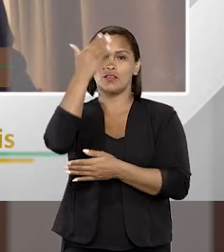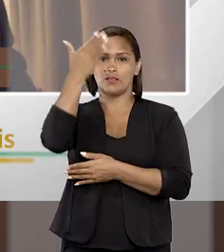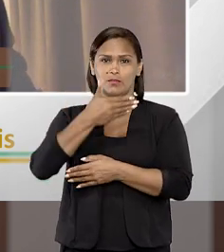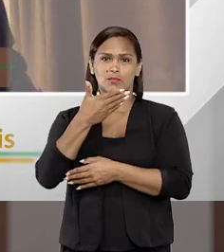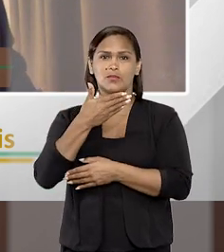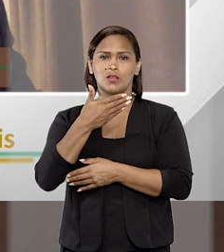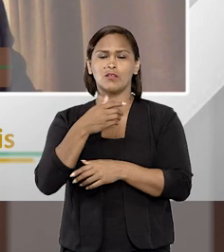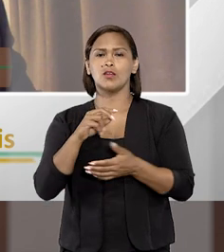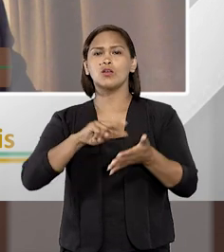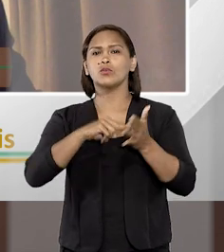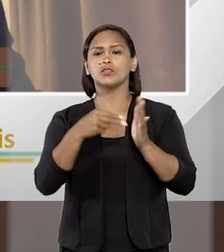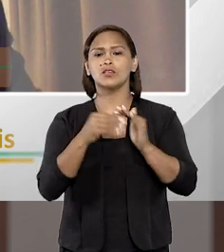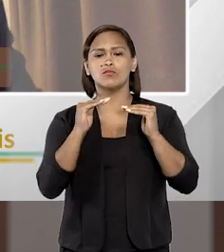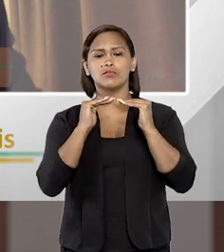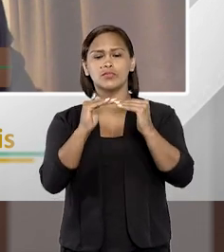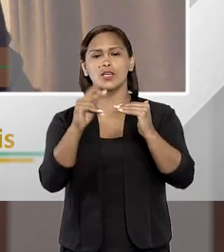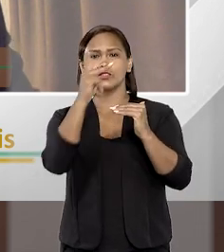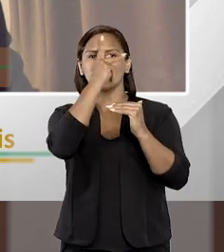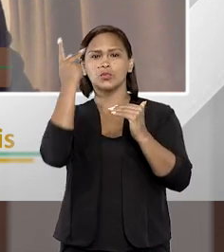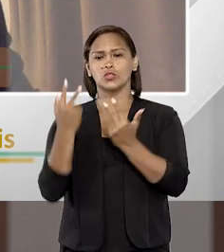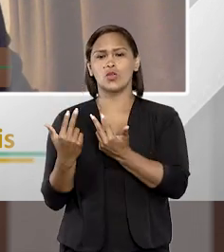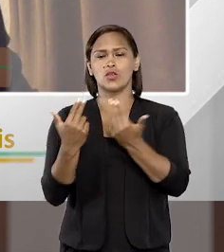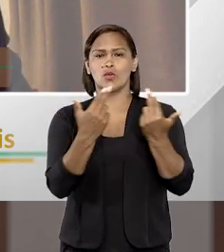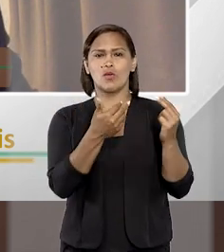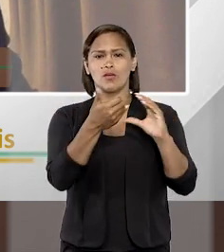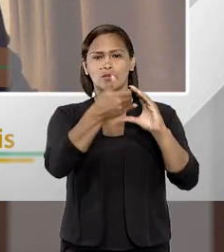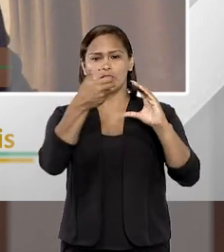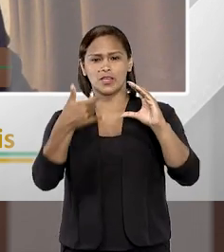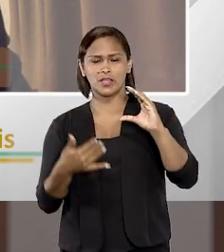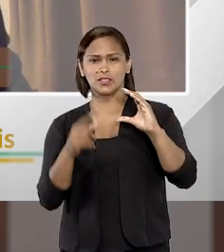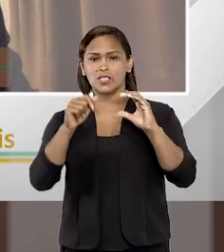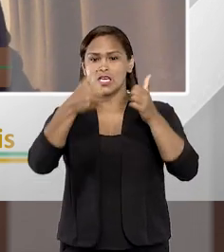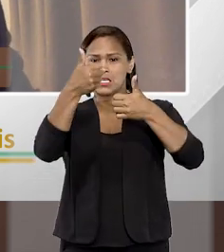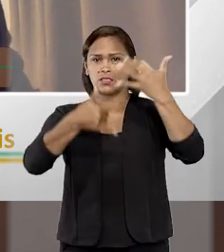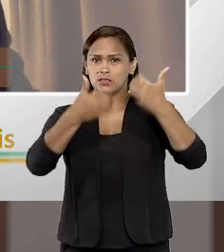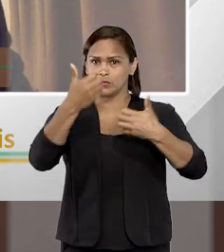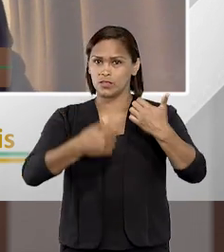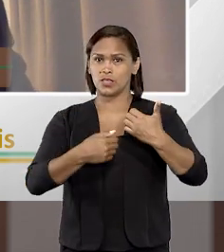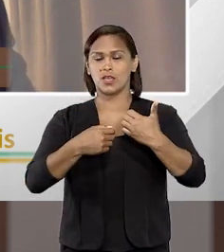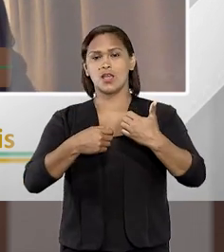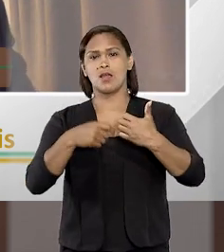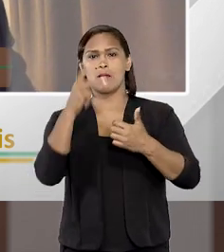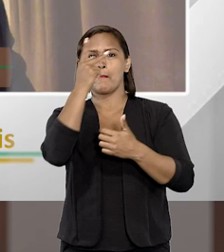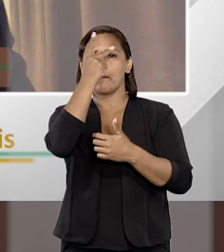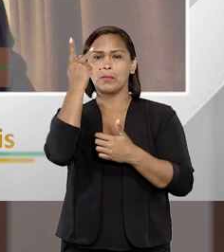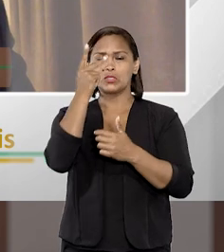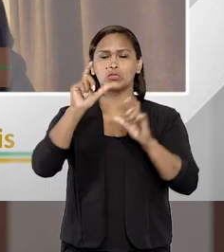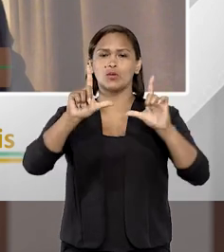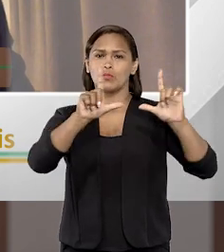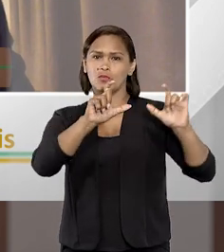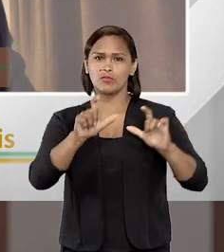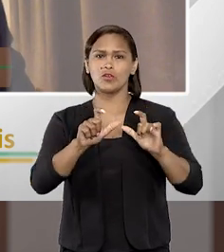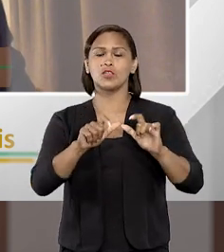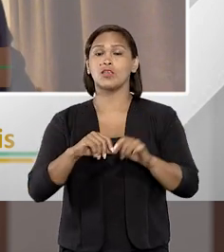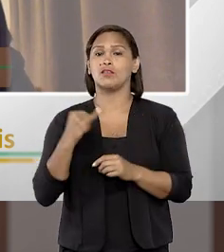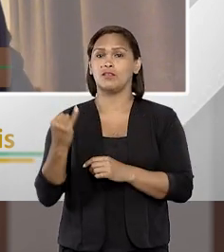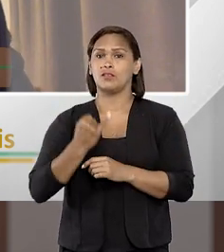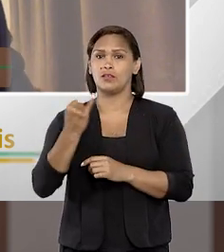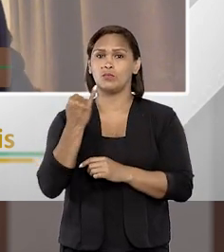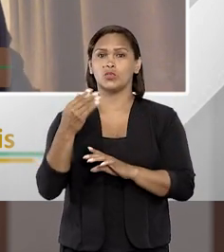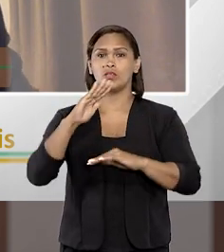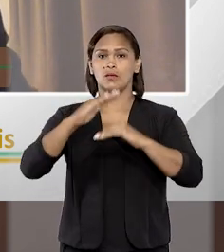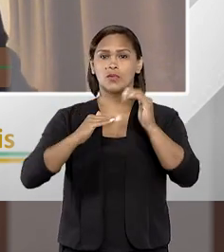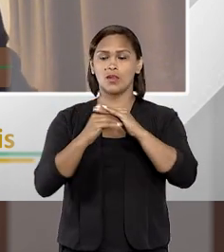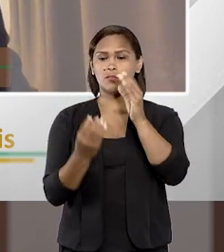prova ou seja alinhamento de pessoas com as mesmas características descritas seja pessoalmente ou por fotografia fundamental